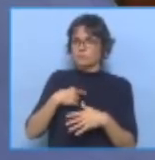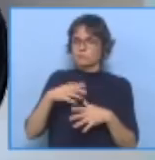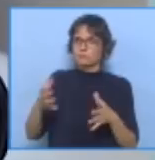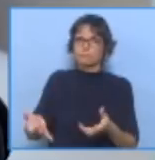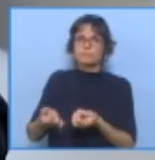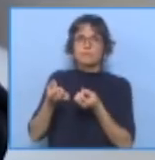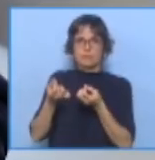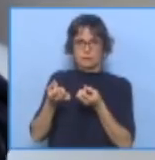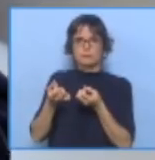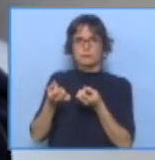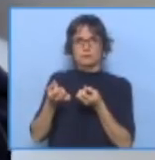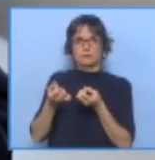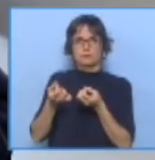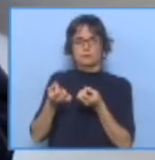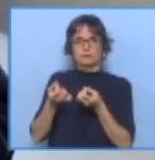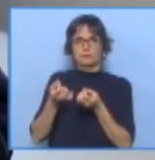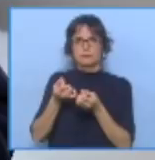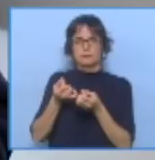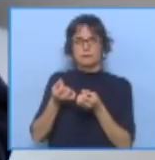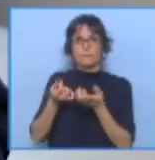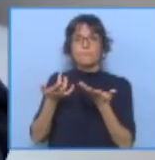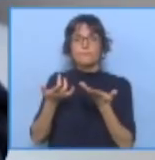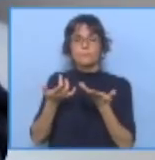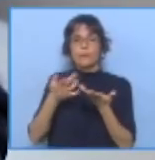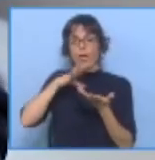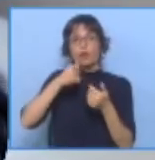uma criação universal, mas filhos por uma